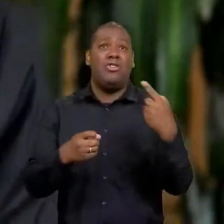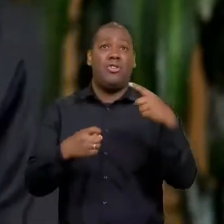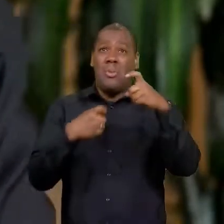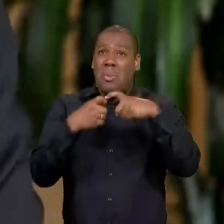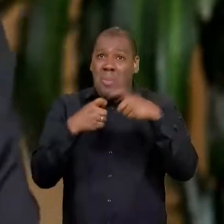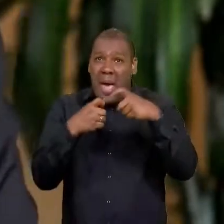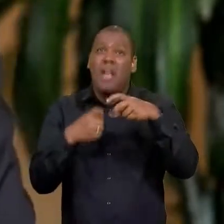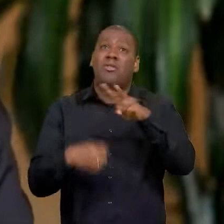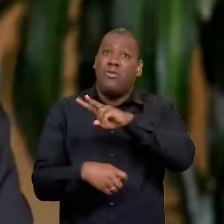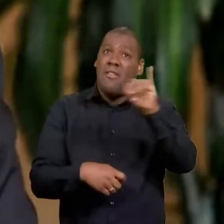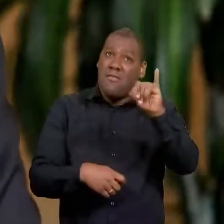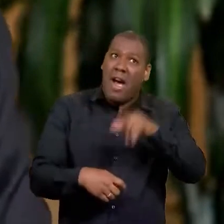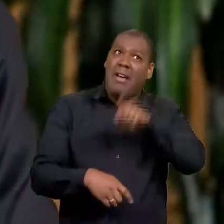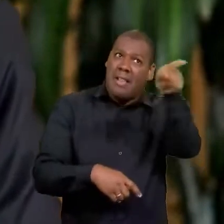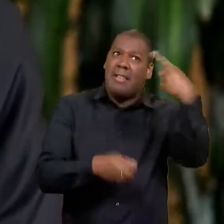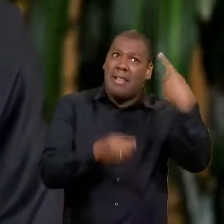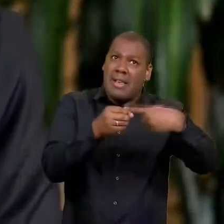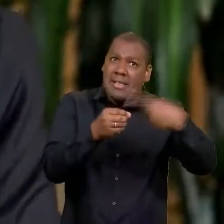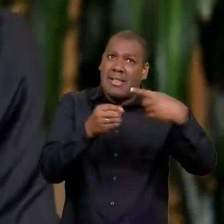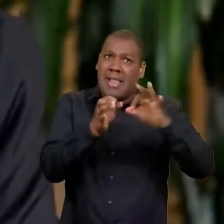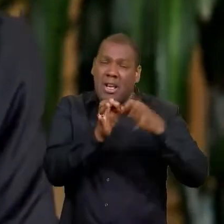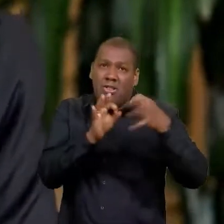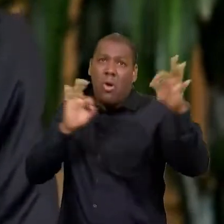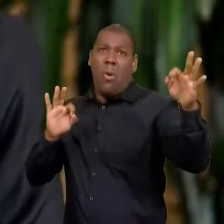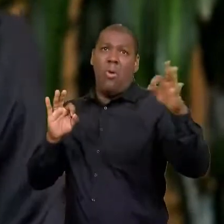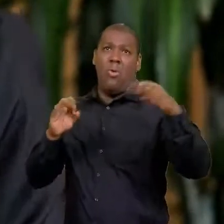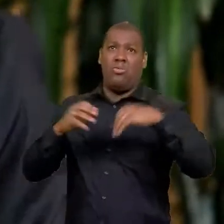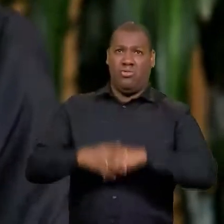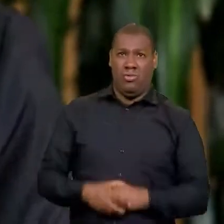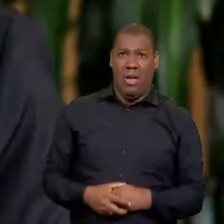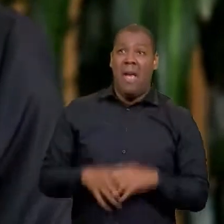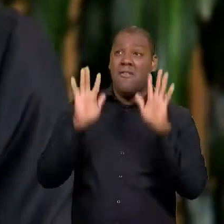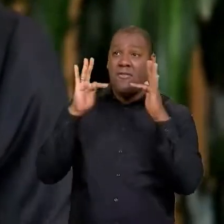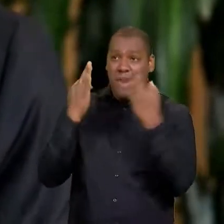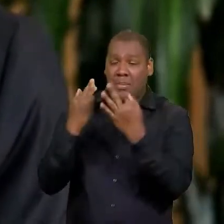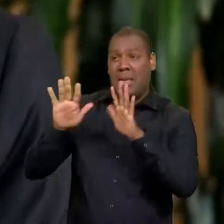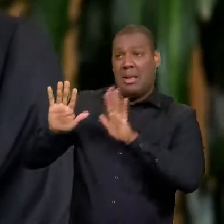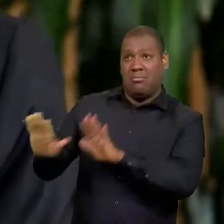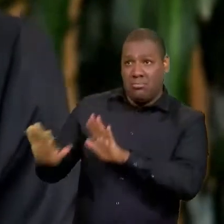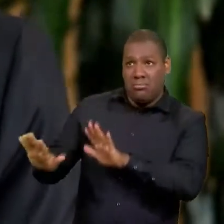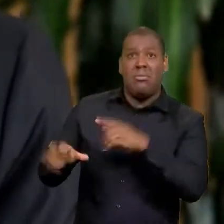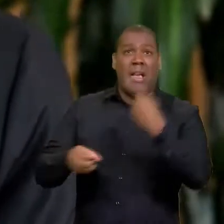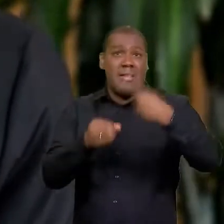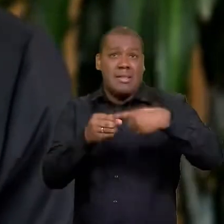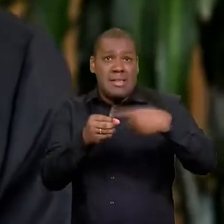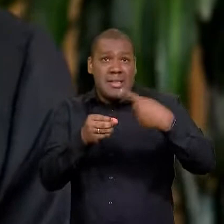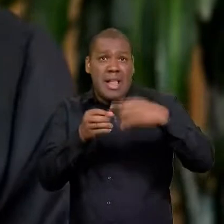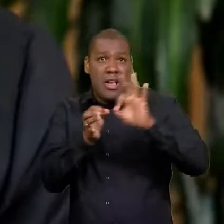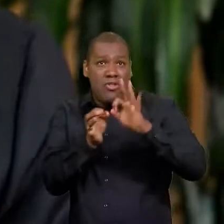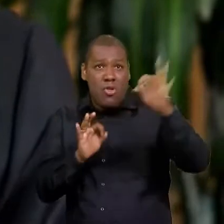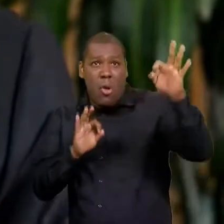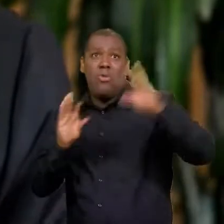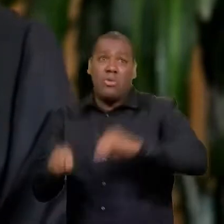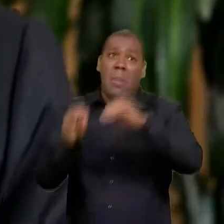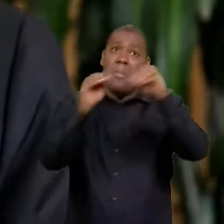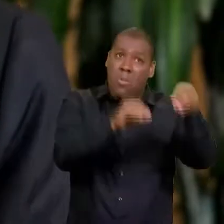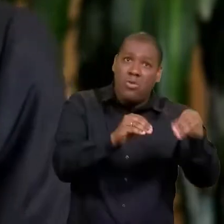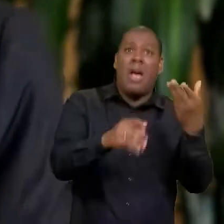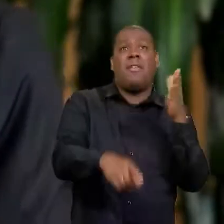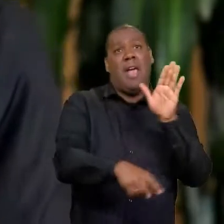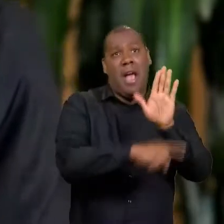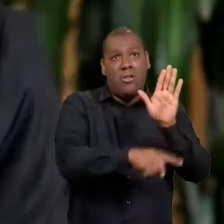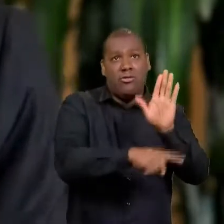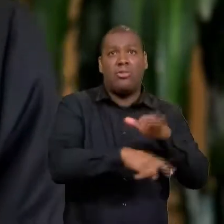da família para poder ir para um lugar desse. Então, é uma revolução que a gente está fazendo na saúde. Eu quero dar os parabéns à nossa